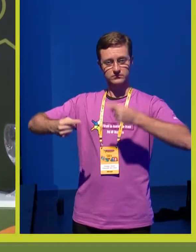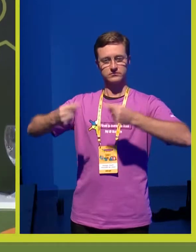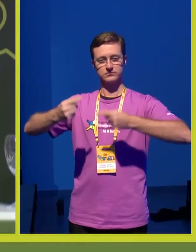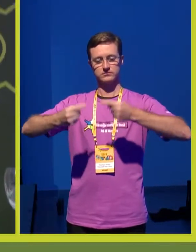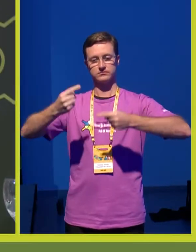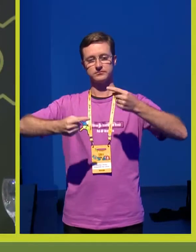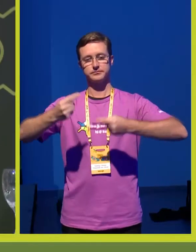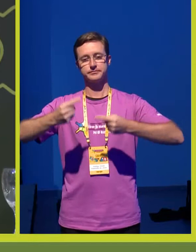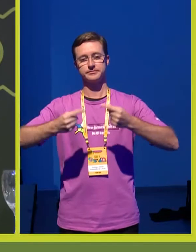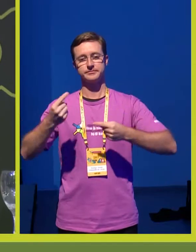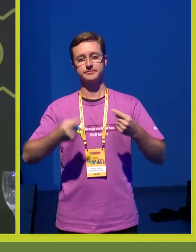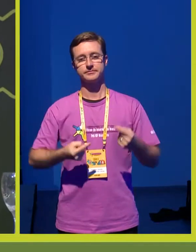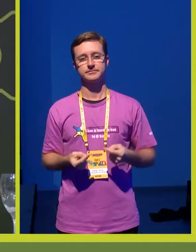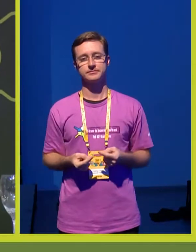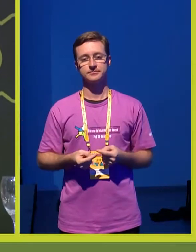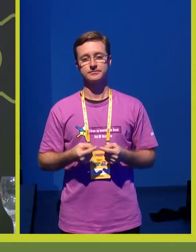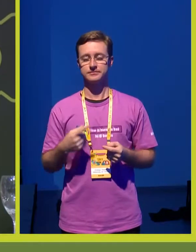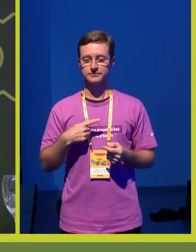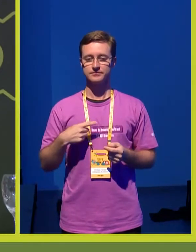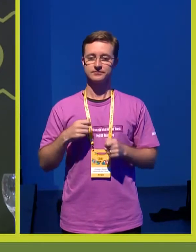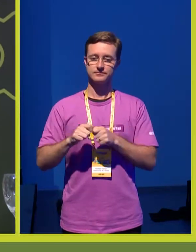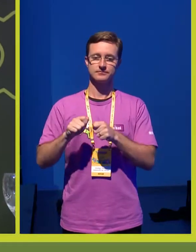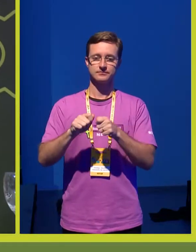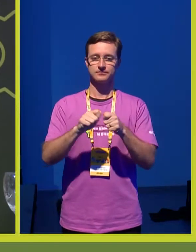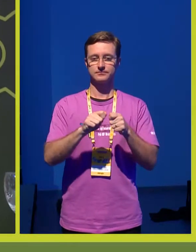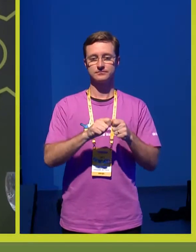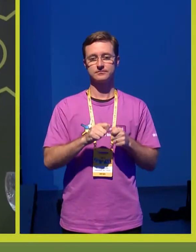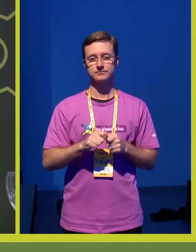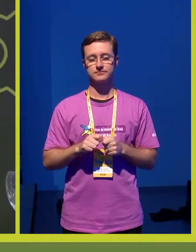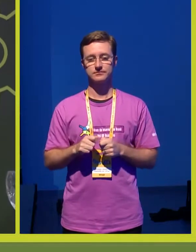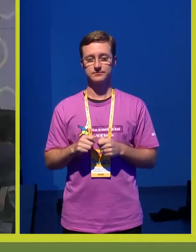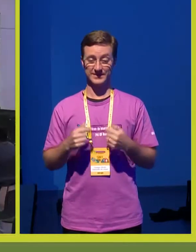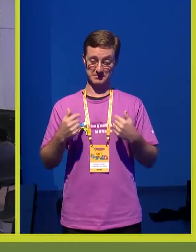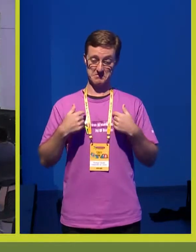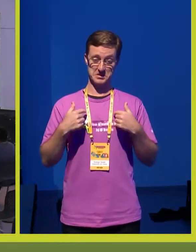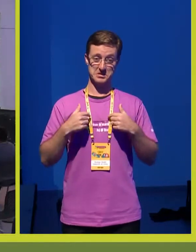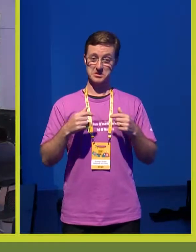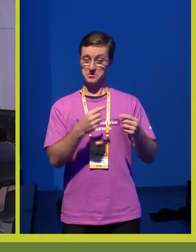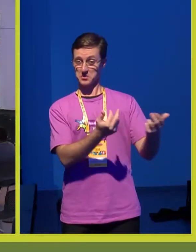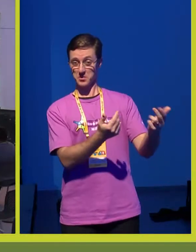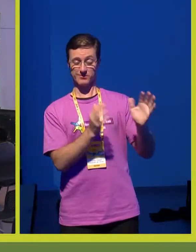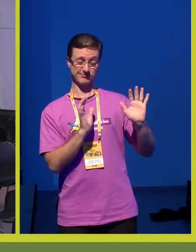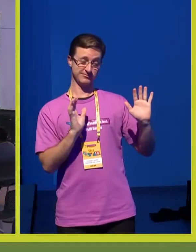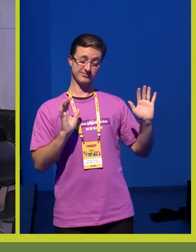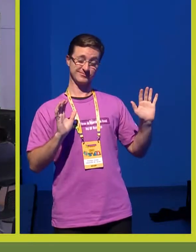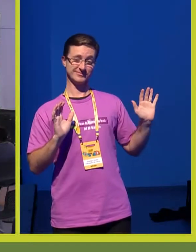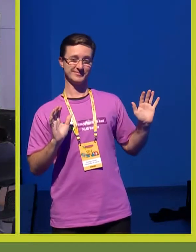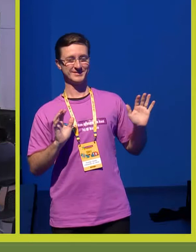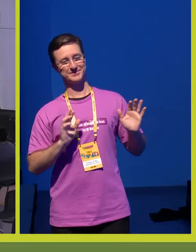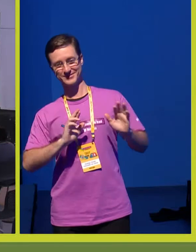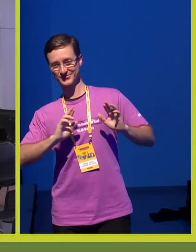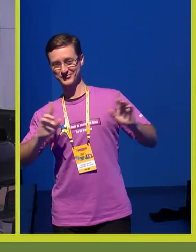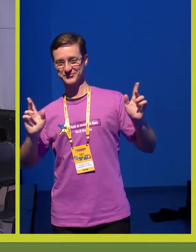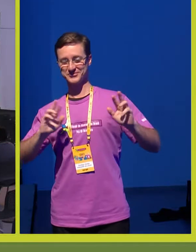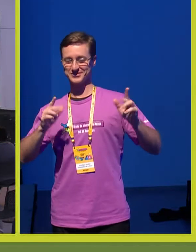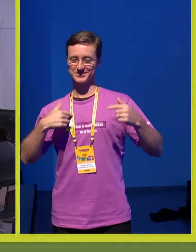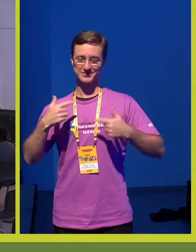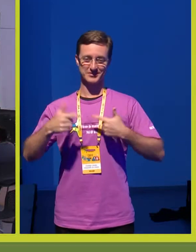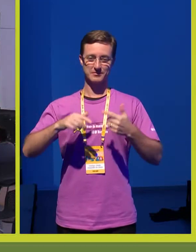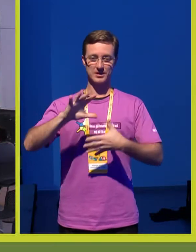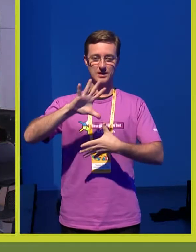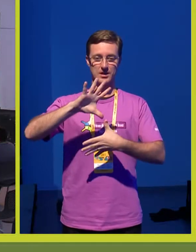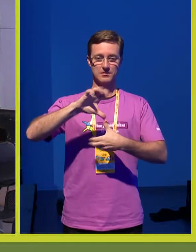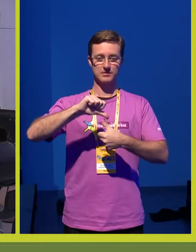que estão sendo feitas pelo menos eu não estou acompanhando tanto quanto a organização porque eu trabalho mais com a América